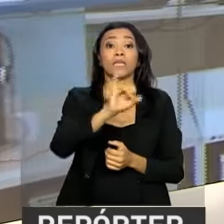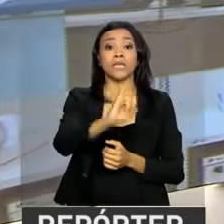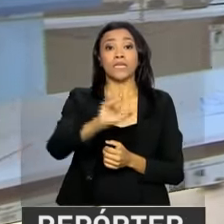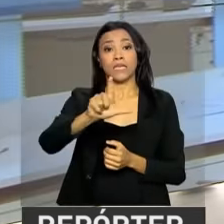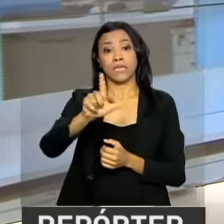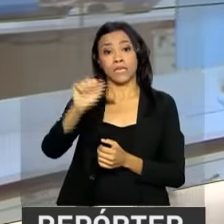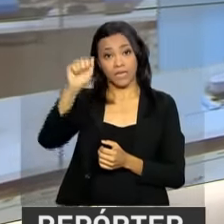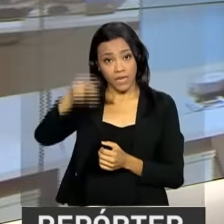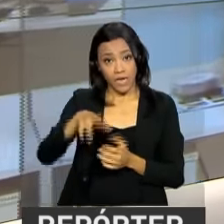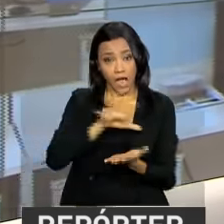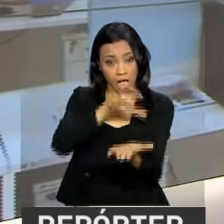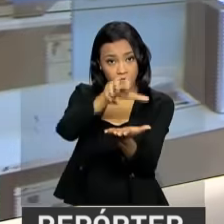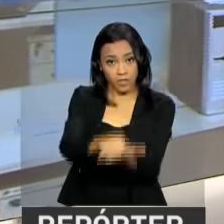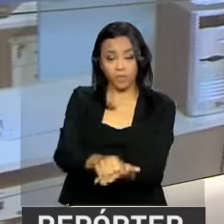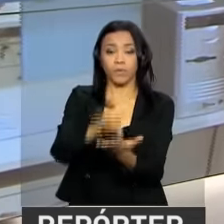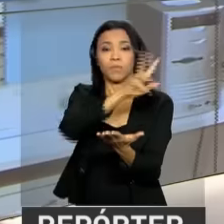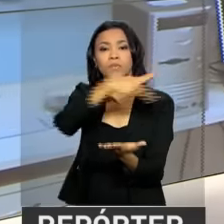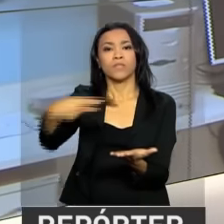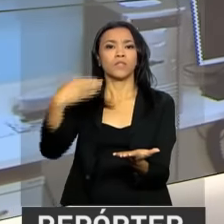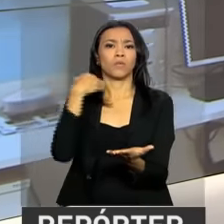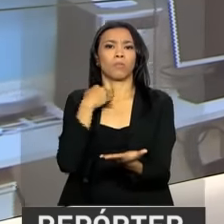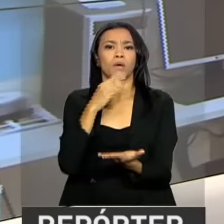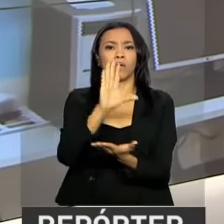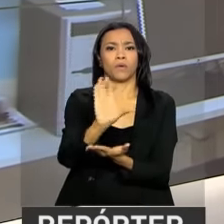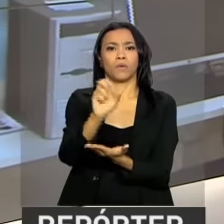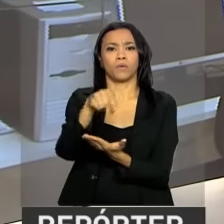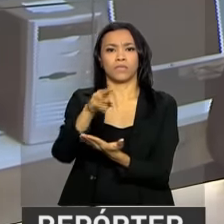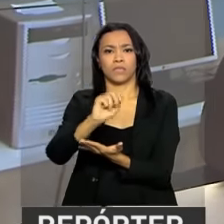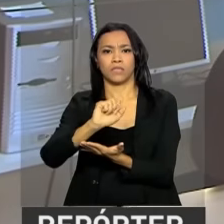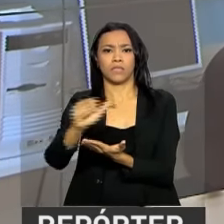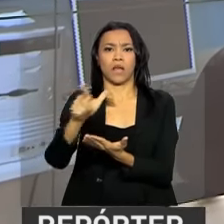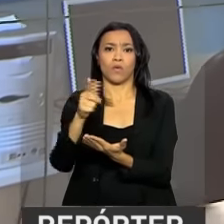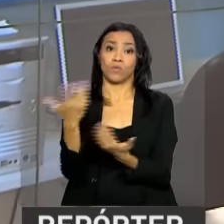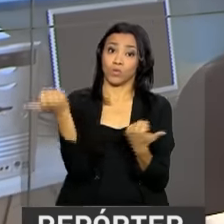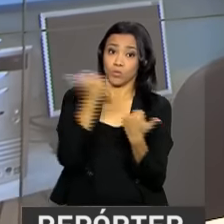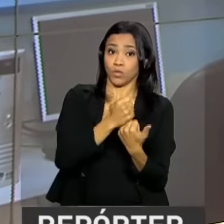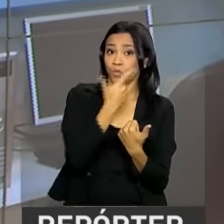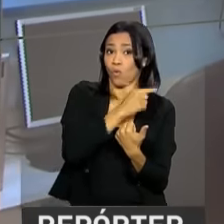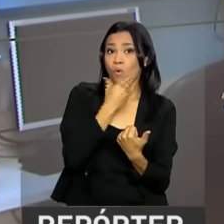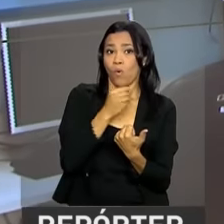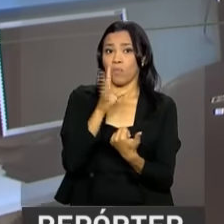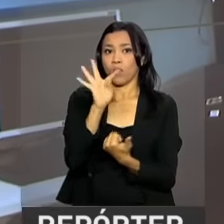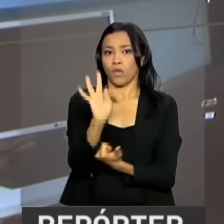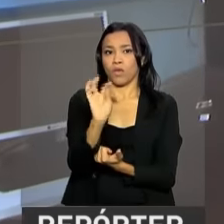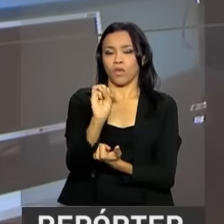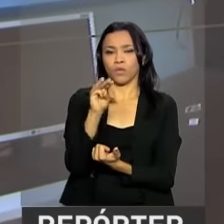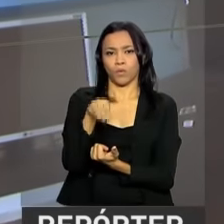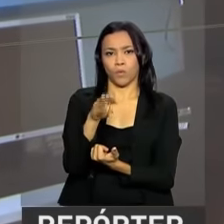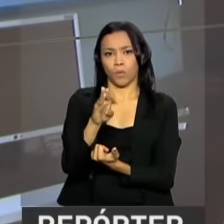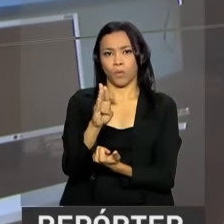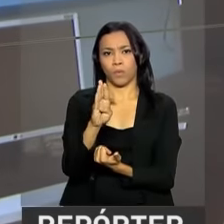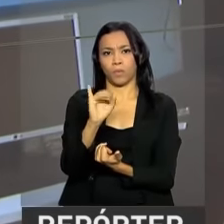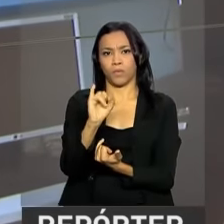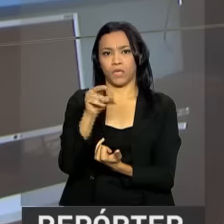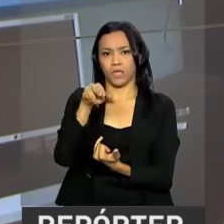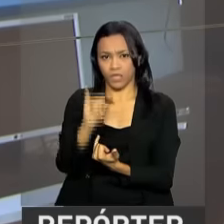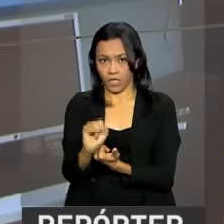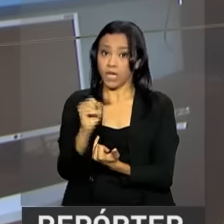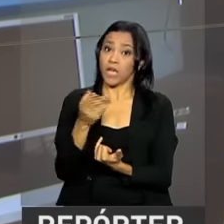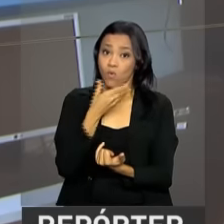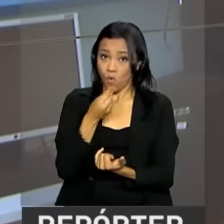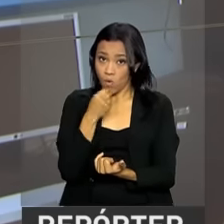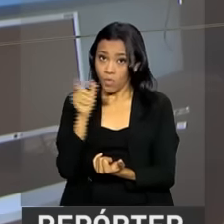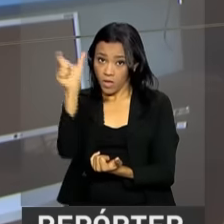assumiu a presidência do Banco Central no lugar de Alexandre tombini na cerimônia de transmissão de cargo Ilan disse que vai